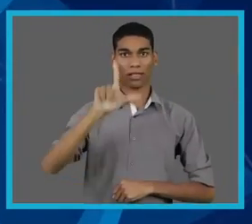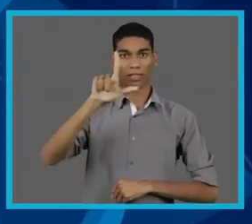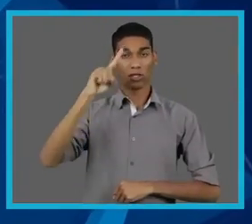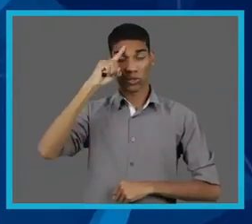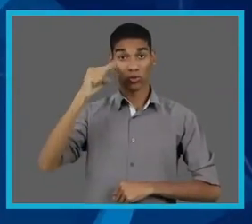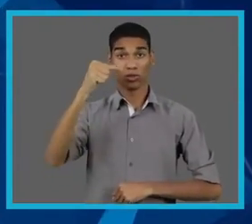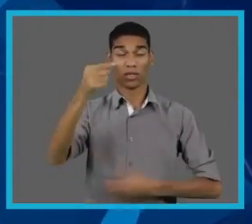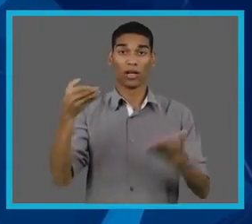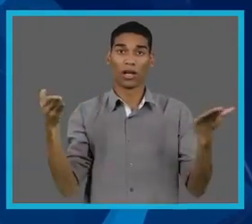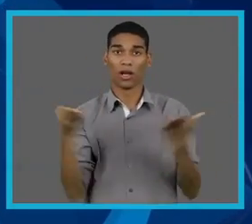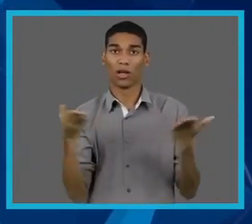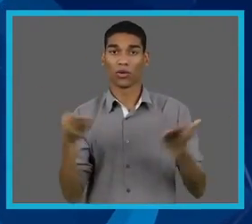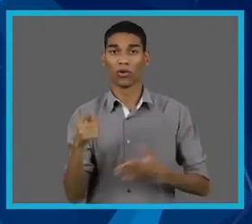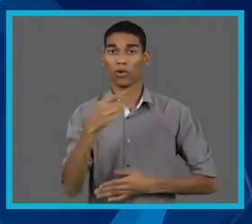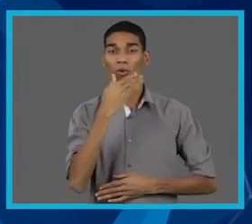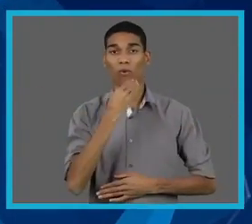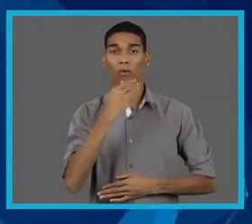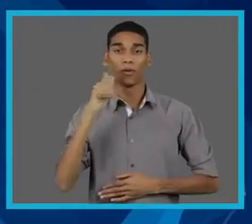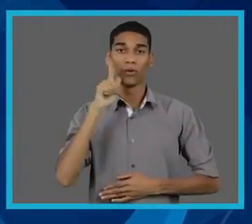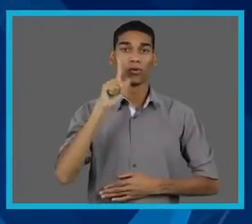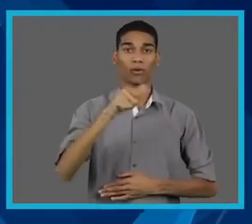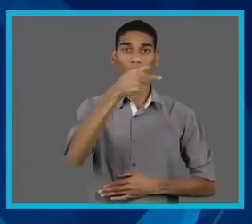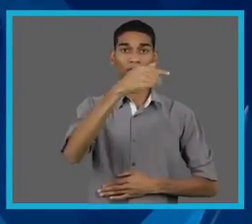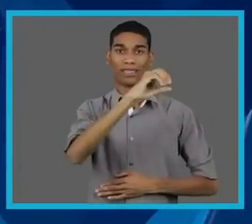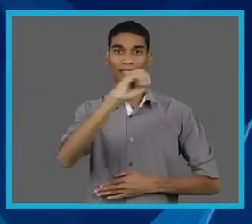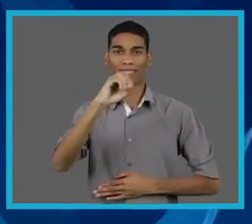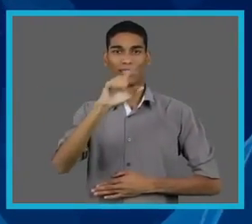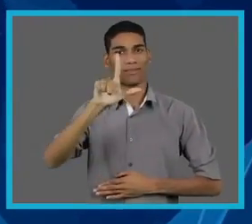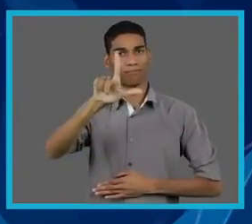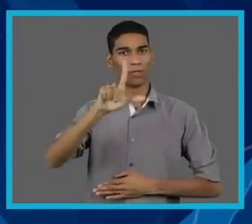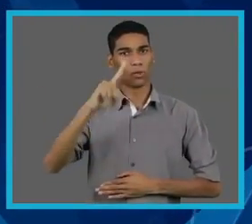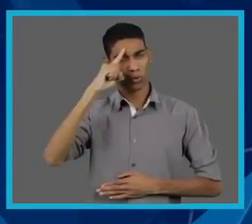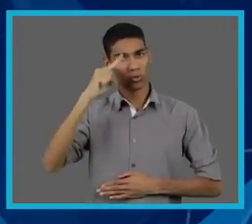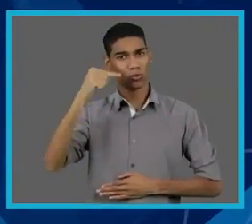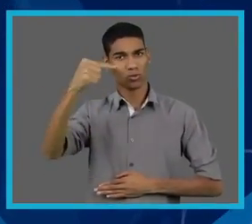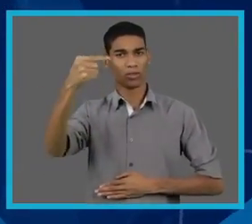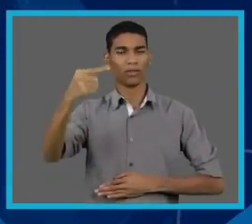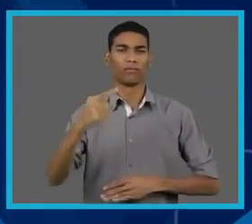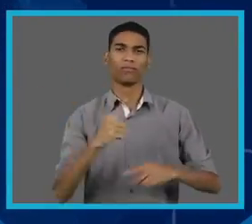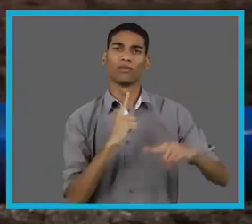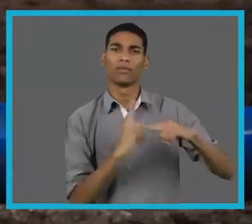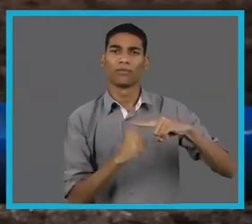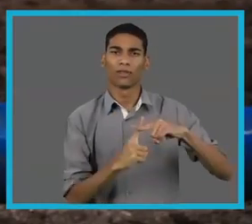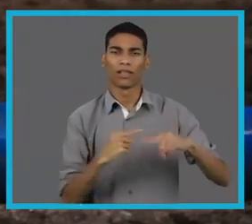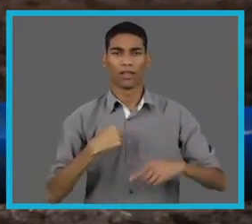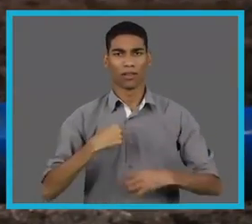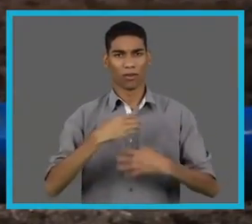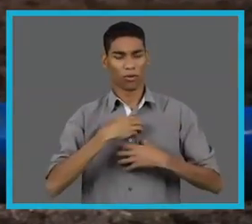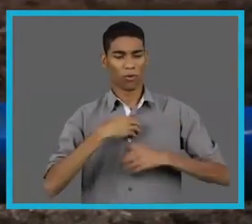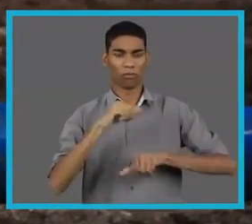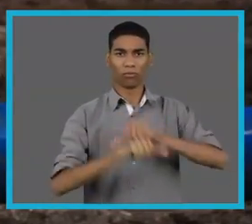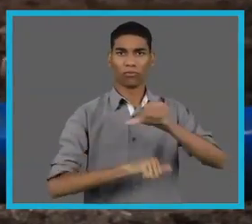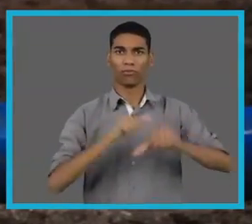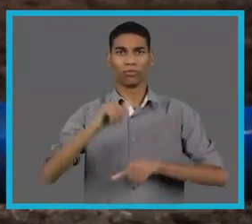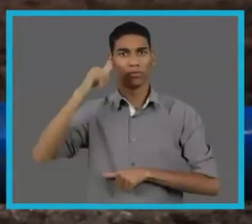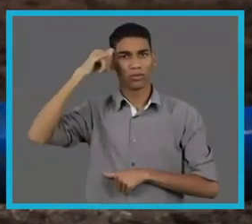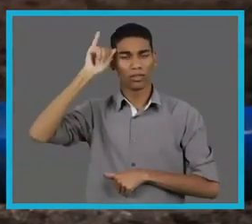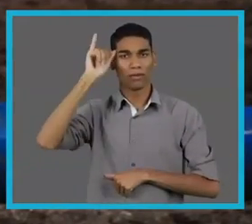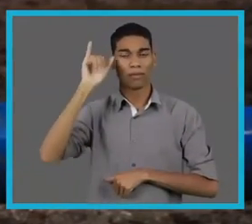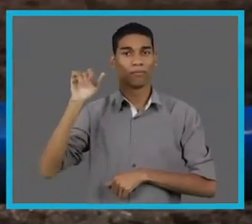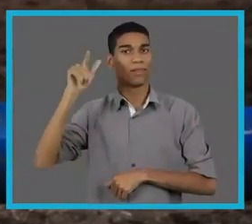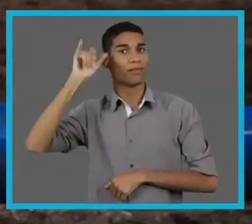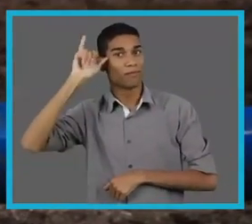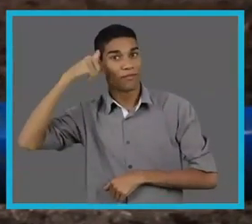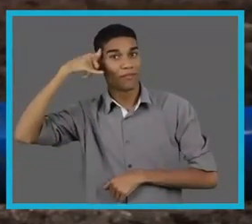litros por dia, o empresário agora chega a produzir 700 litros diariamente. Mas por quê? Não é que eu mudei o gado, era